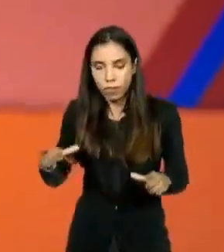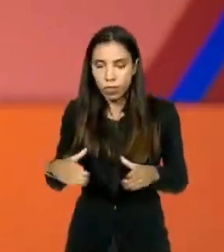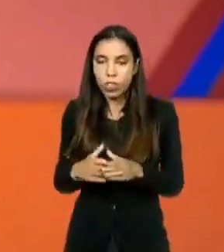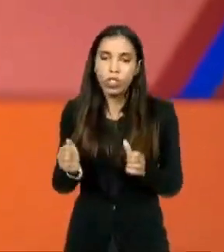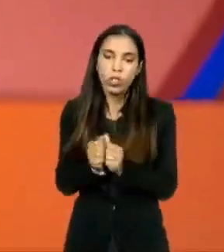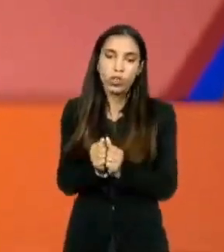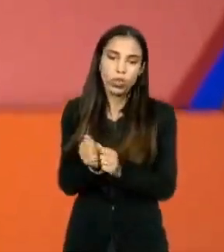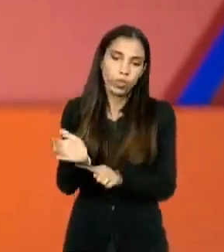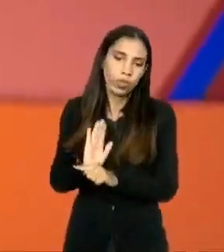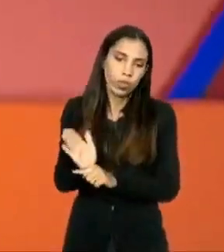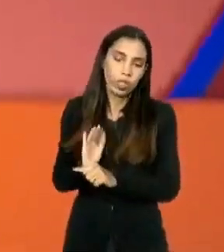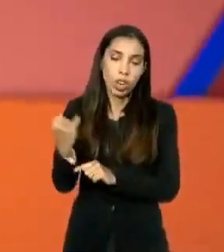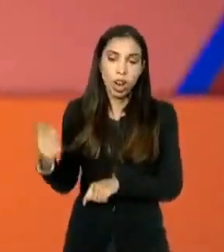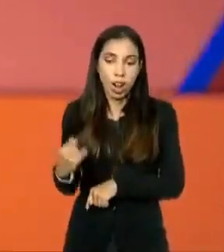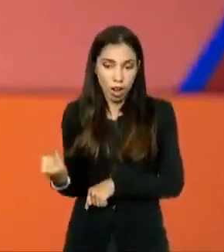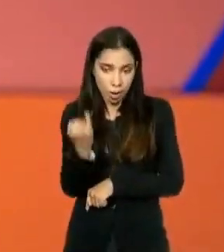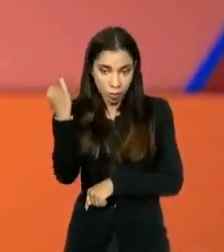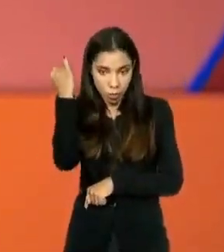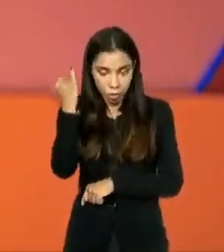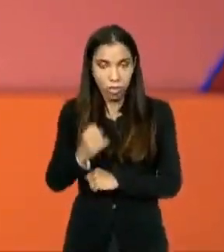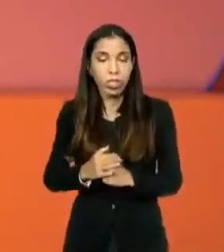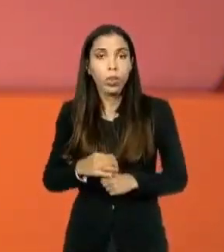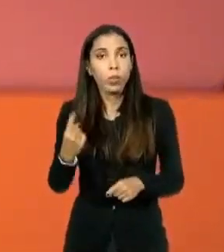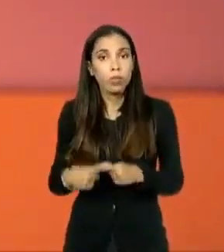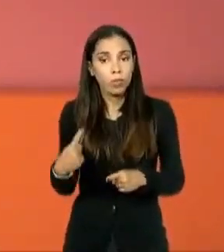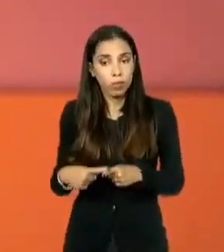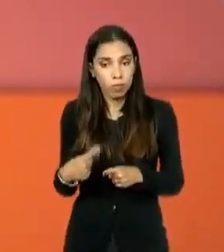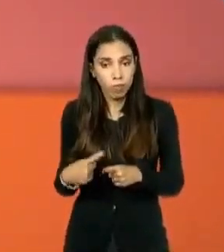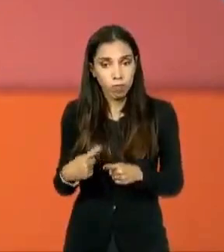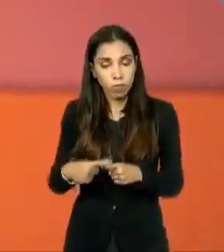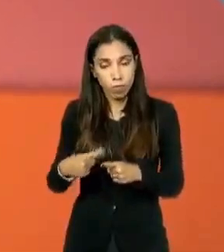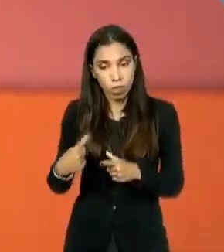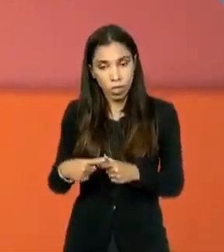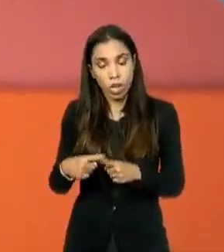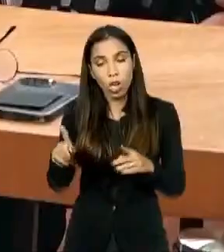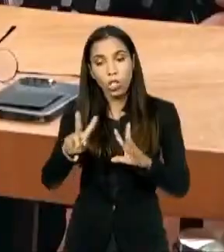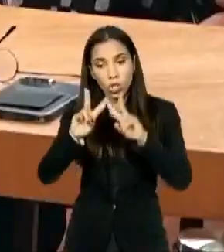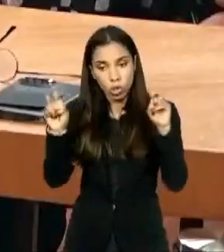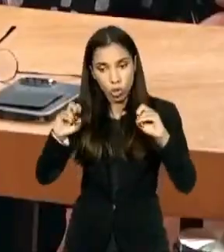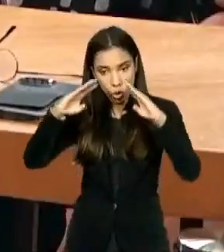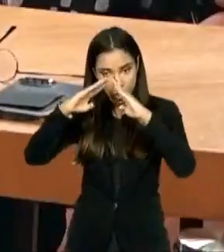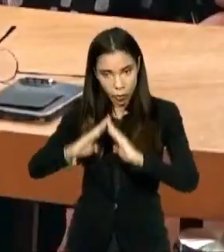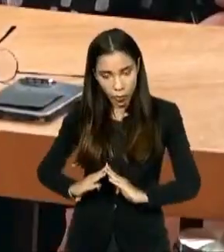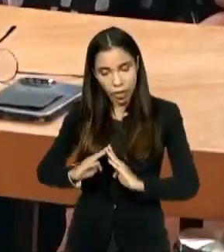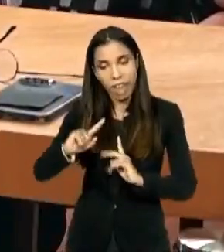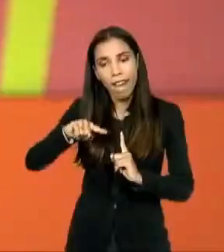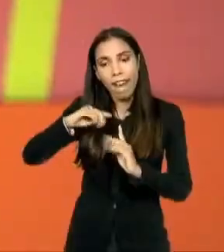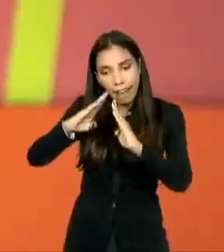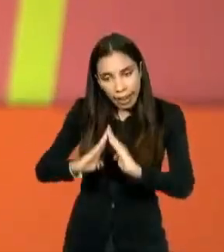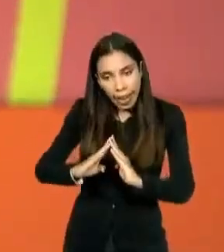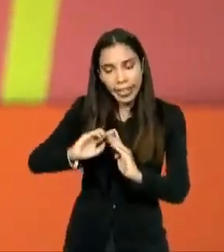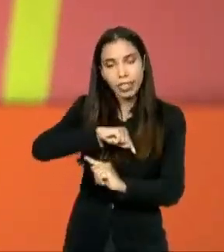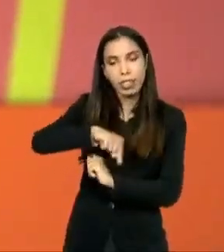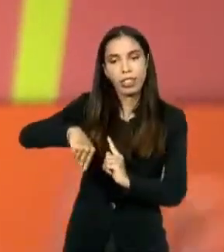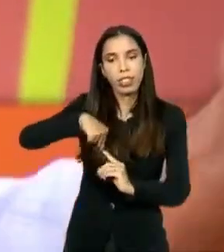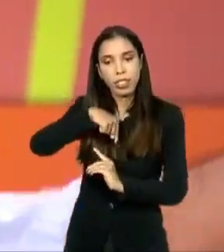esse filme. O filme é importante porque a questão da habitação, como eu falo que é a sagrada, e as